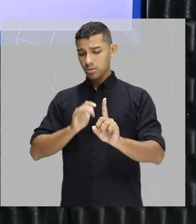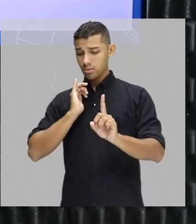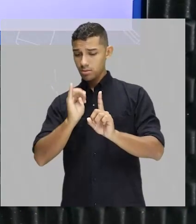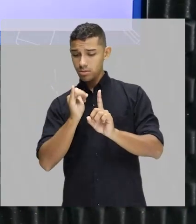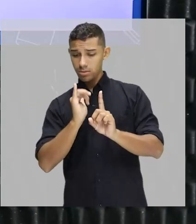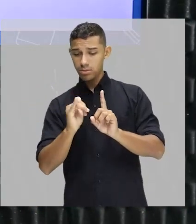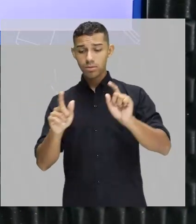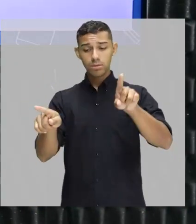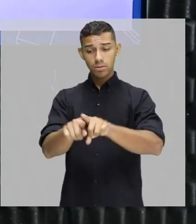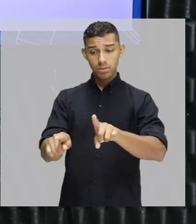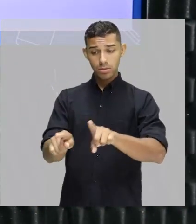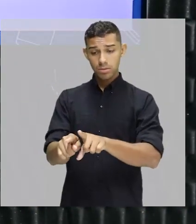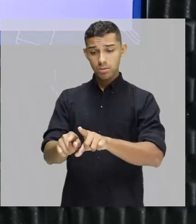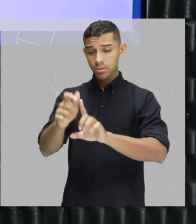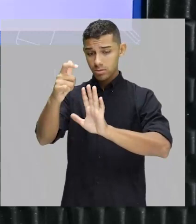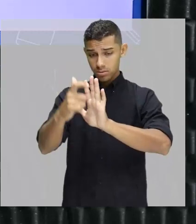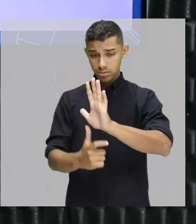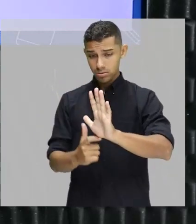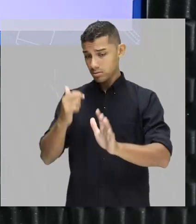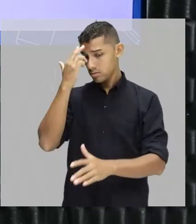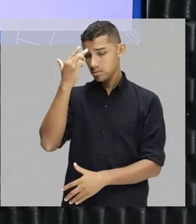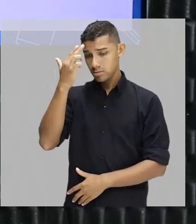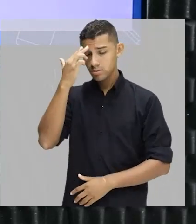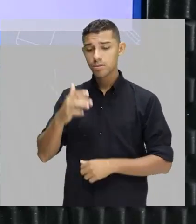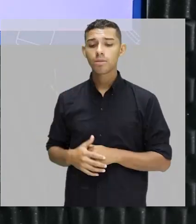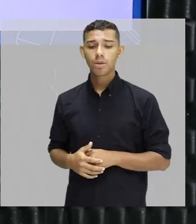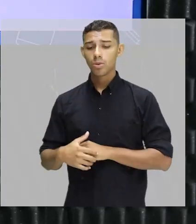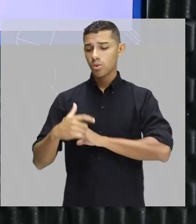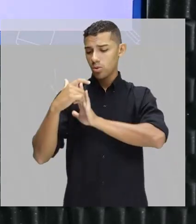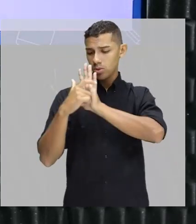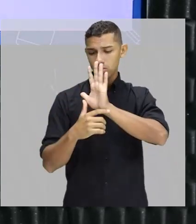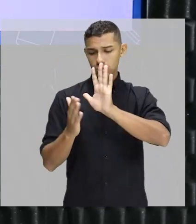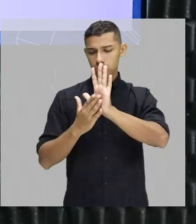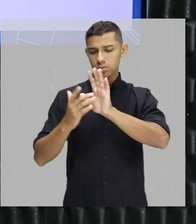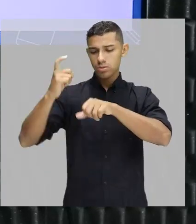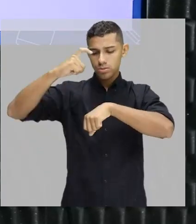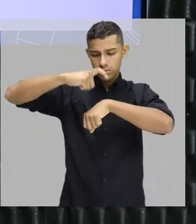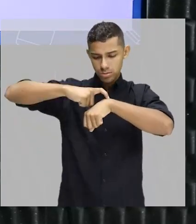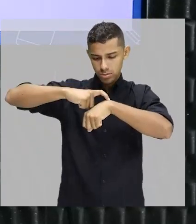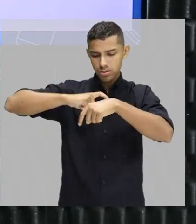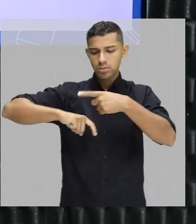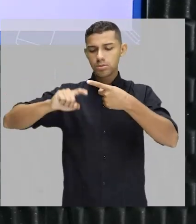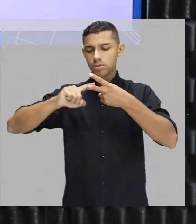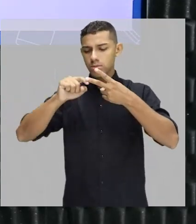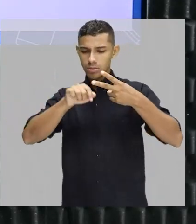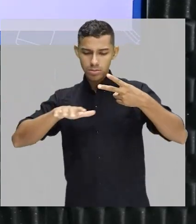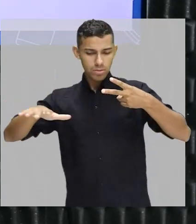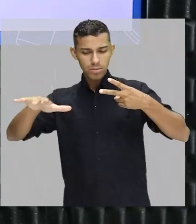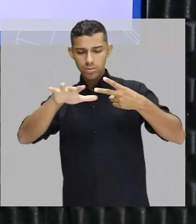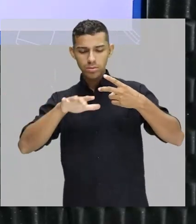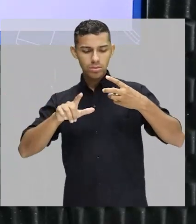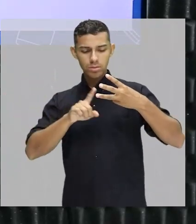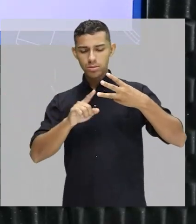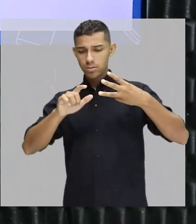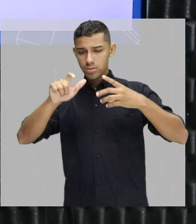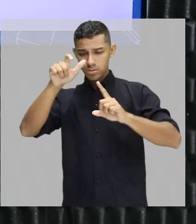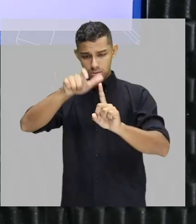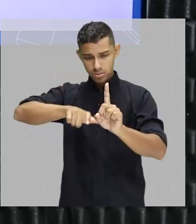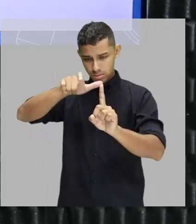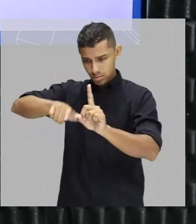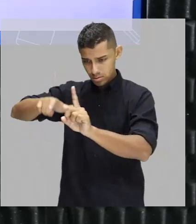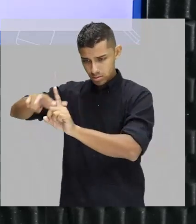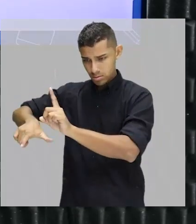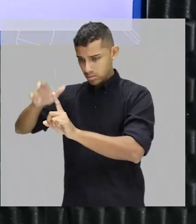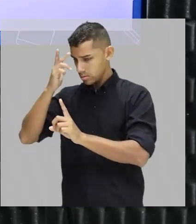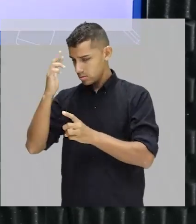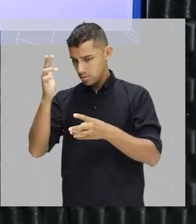objetivo contar o enredo que envolve tempo, espaço, personagem e ação. Os elementos que compõem